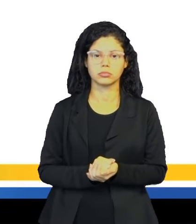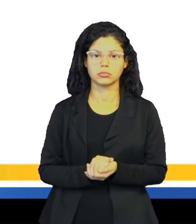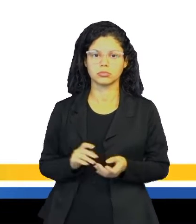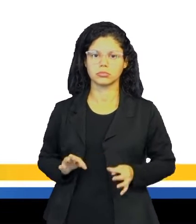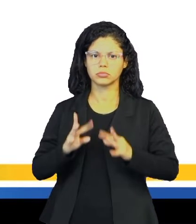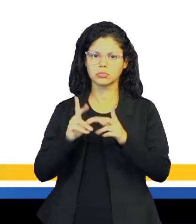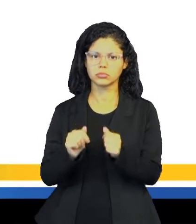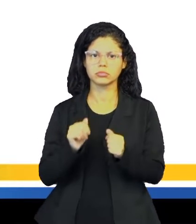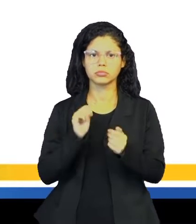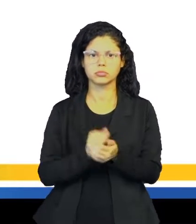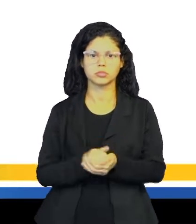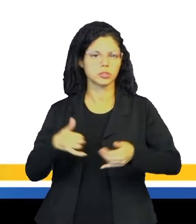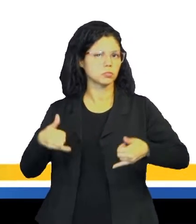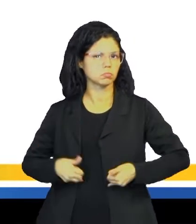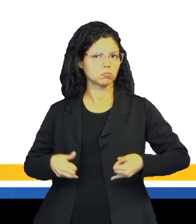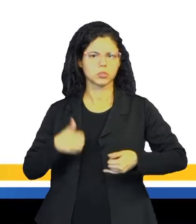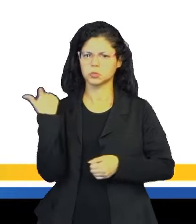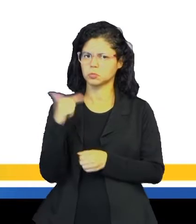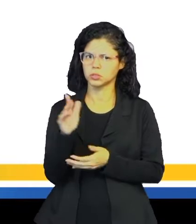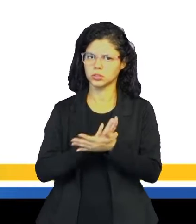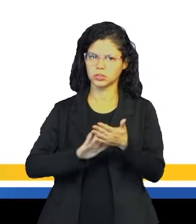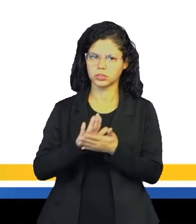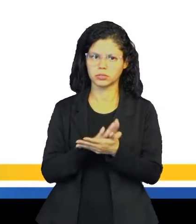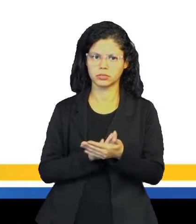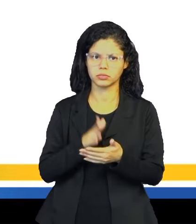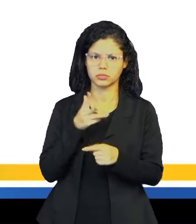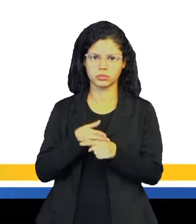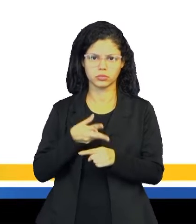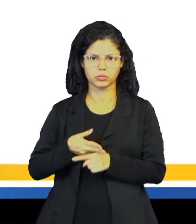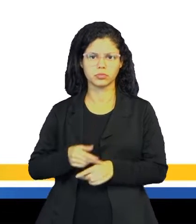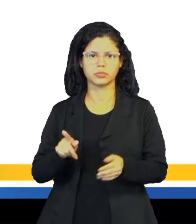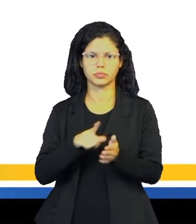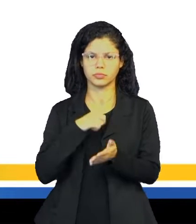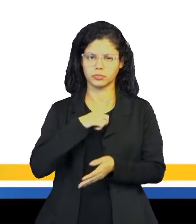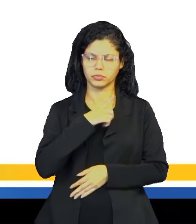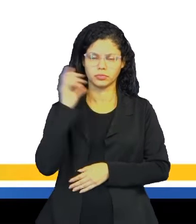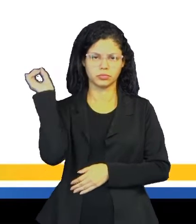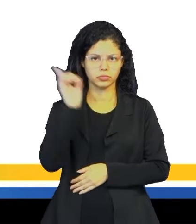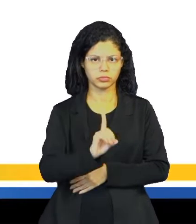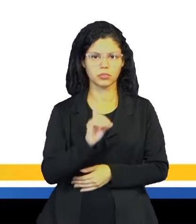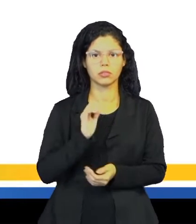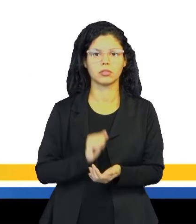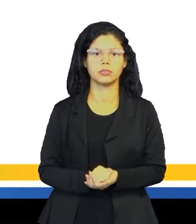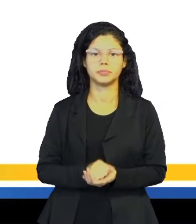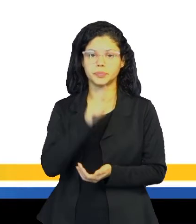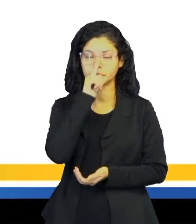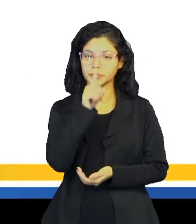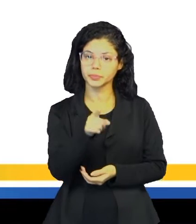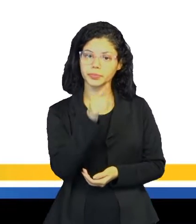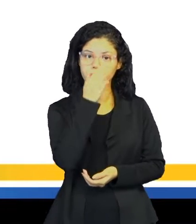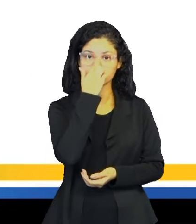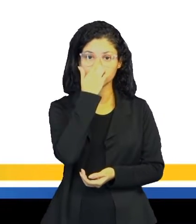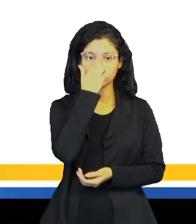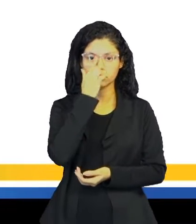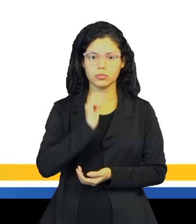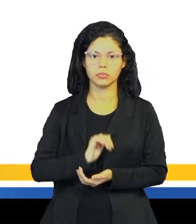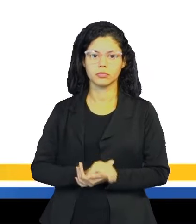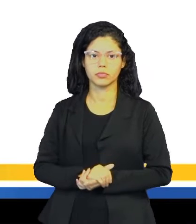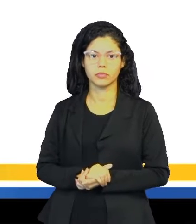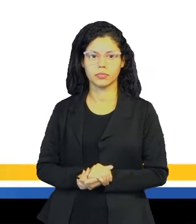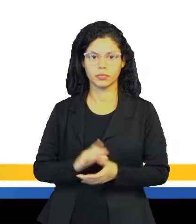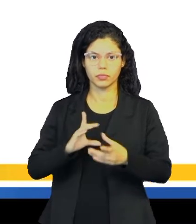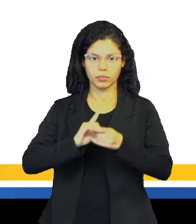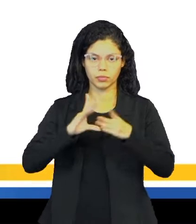de turno, sem sofrer qualquer tipo de retaliação. Você tem o direito de contestar.